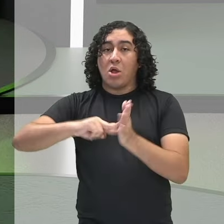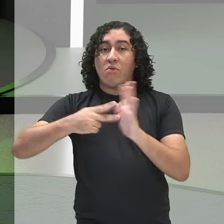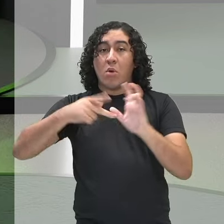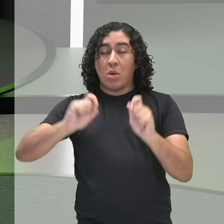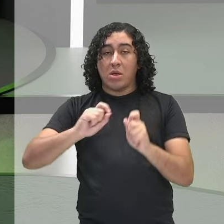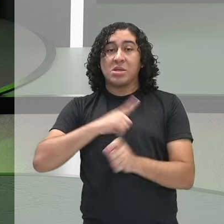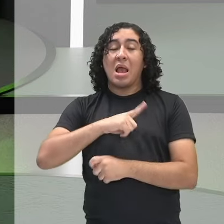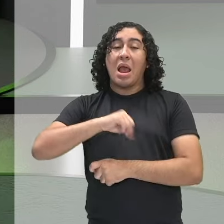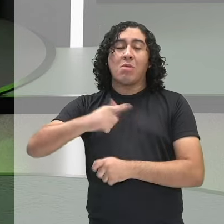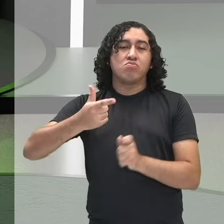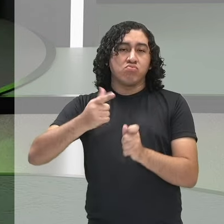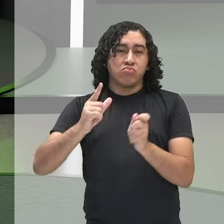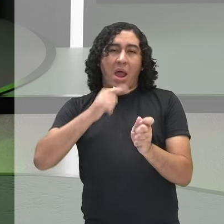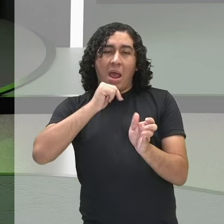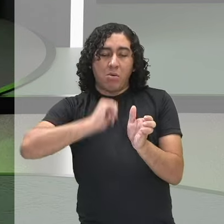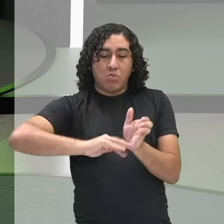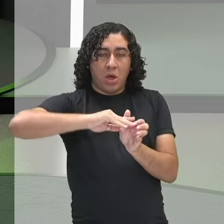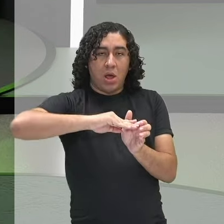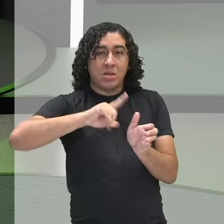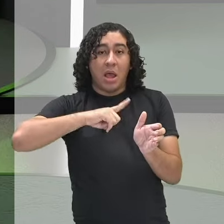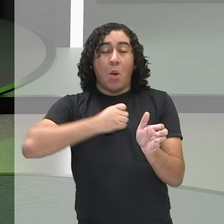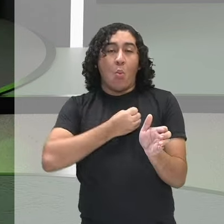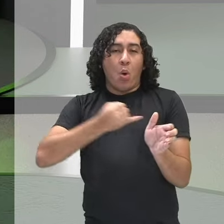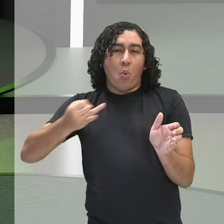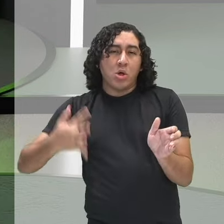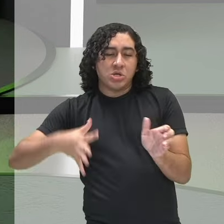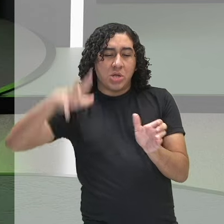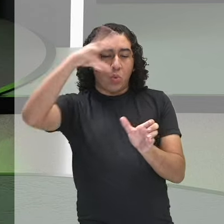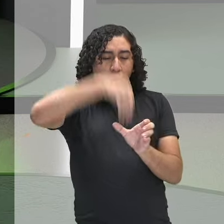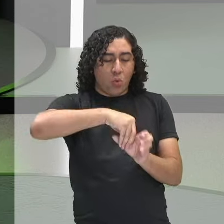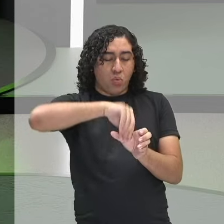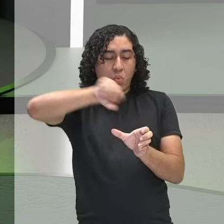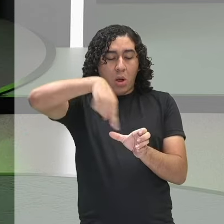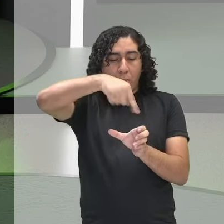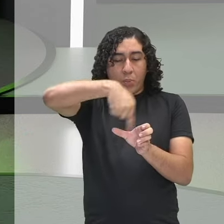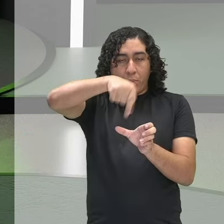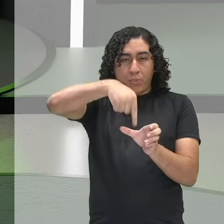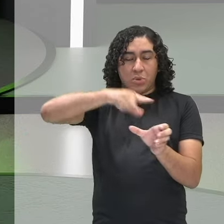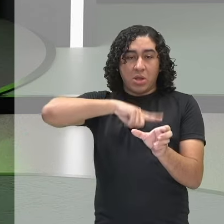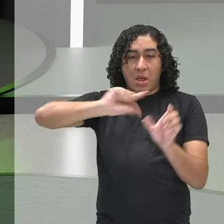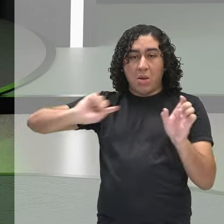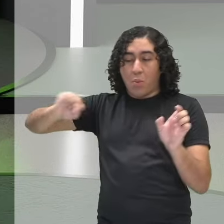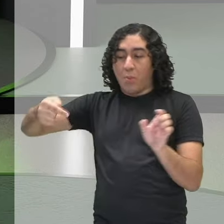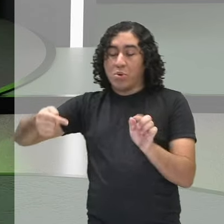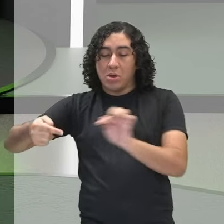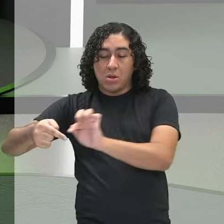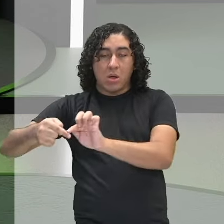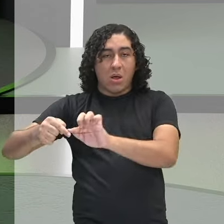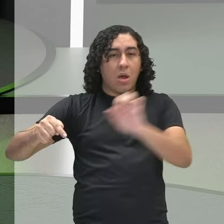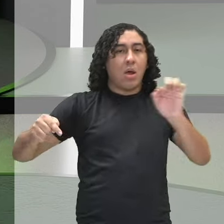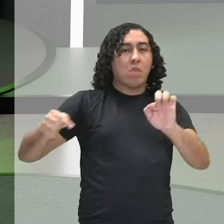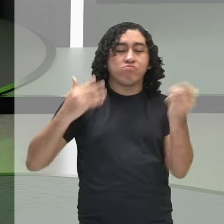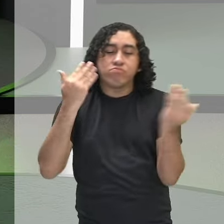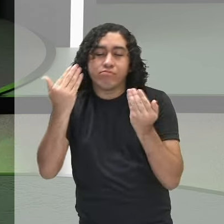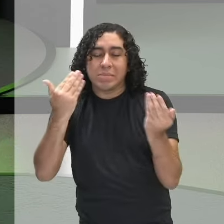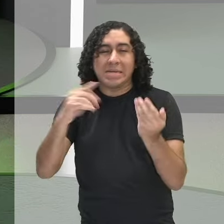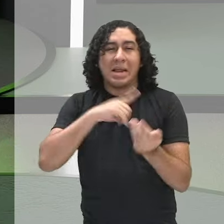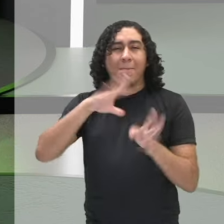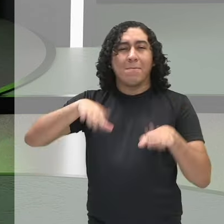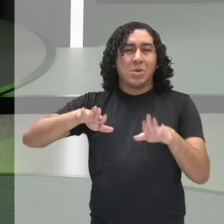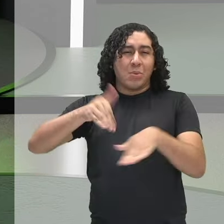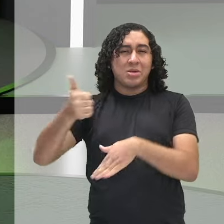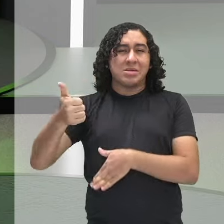de substância e aí você vai ligar esse ponto lá no outro lado. Aí você vai ver ali que tem